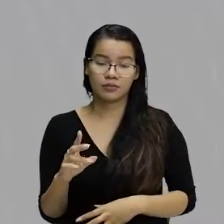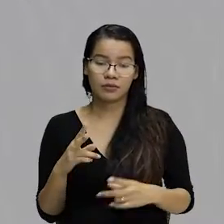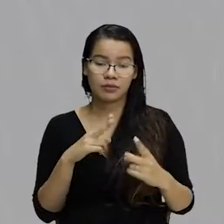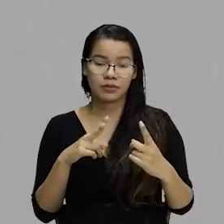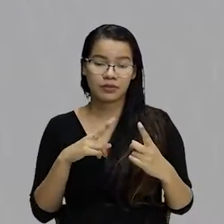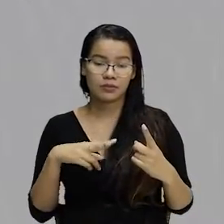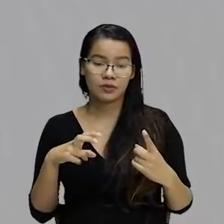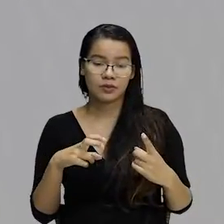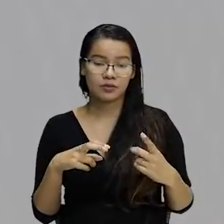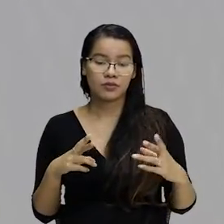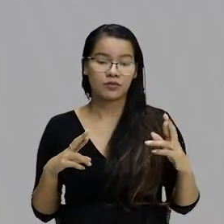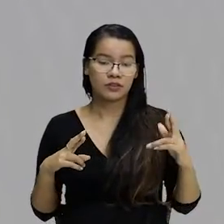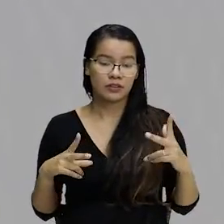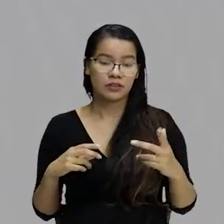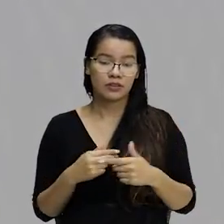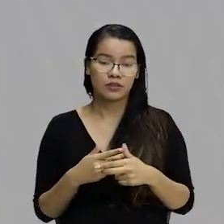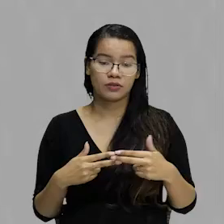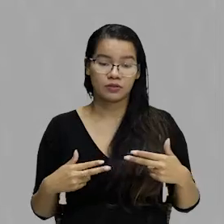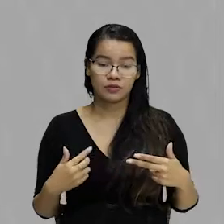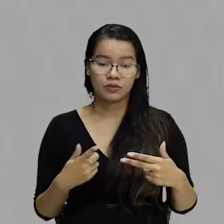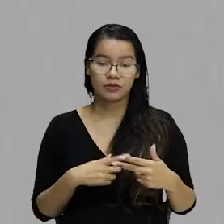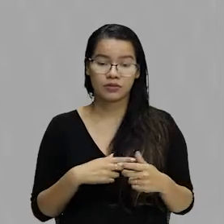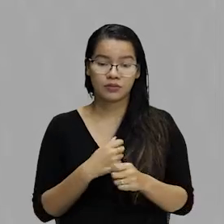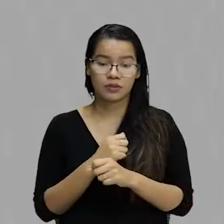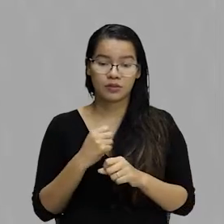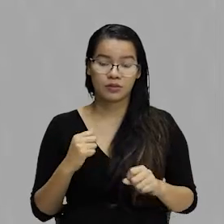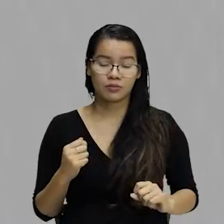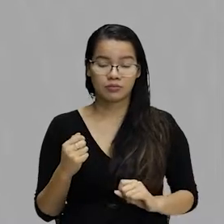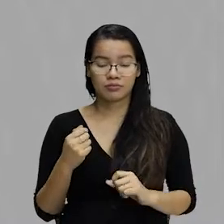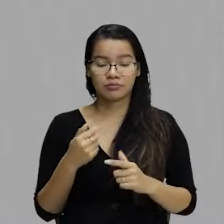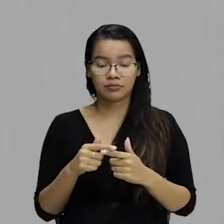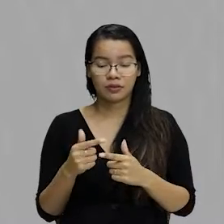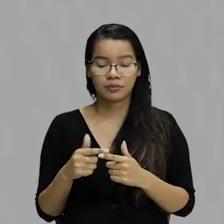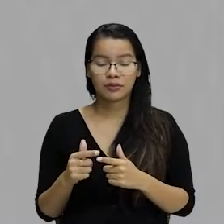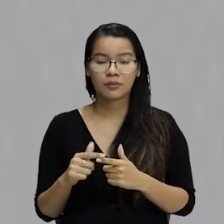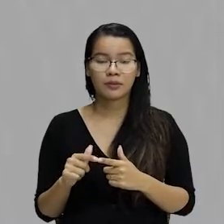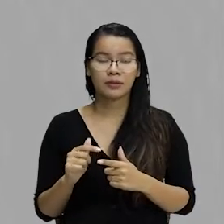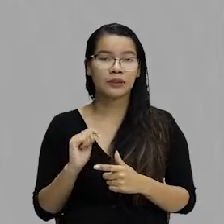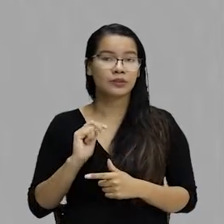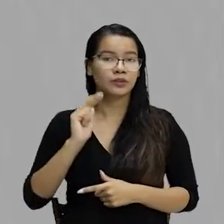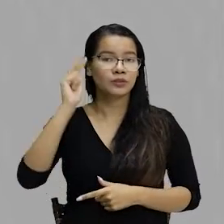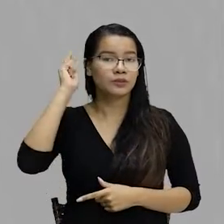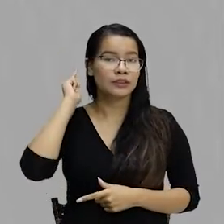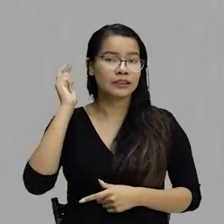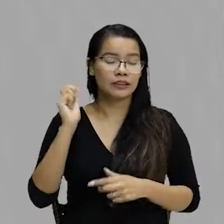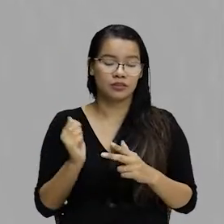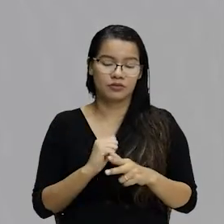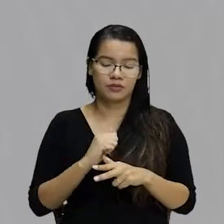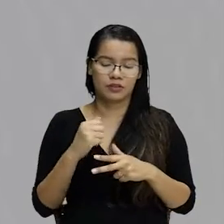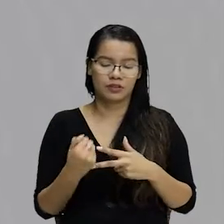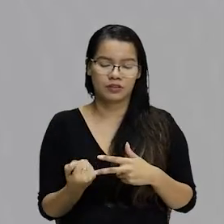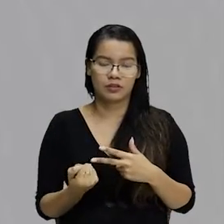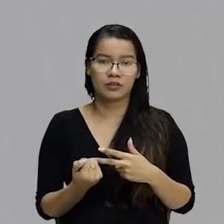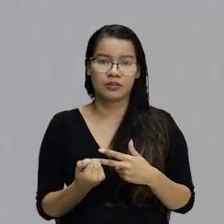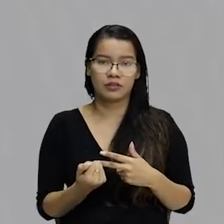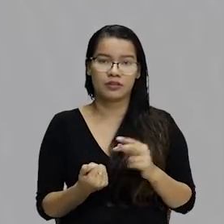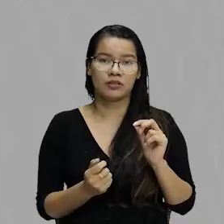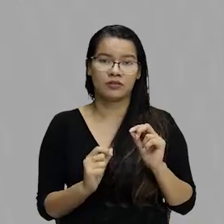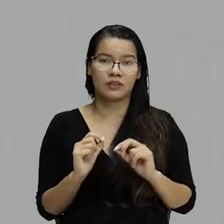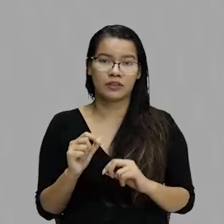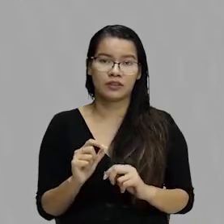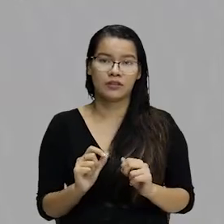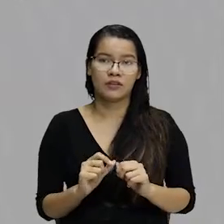coisa. Nosso maior problema no Enem, nosso maior problema nas provas de vestibular e nas provas que vocês